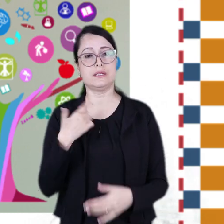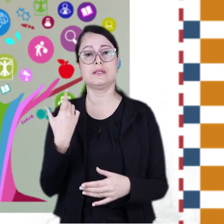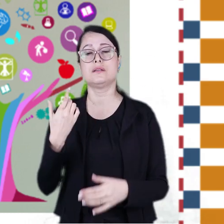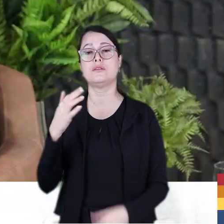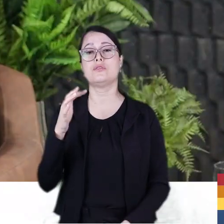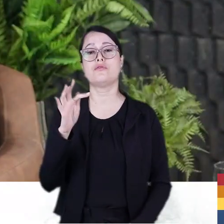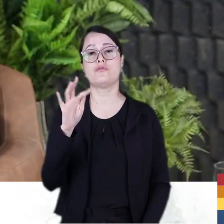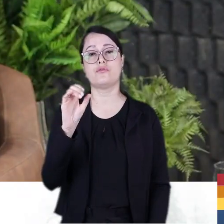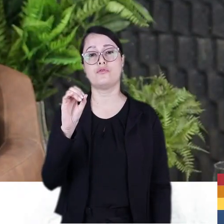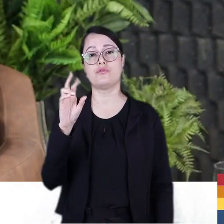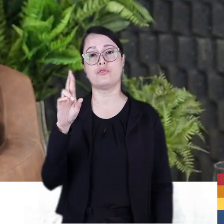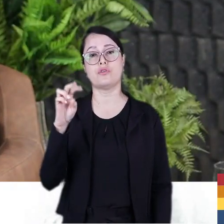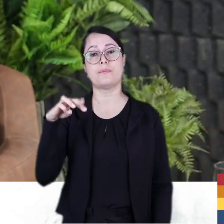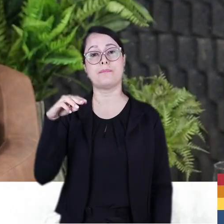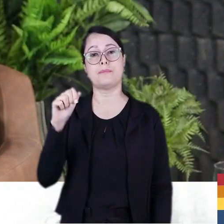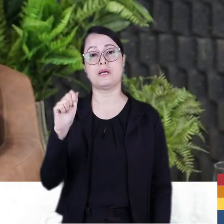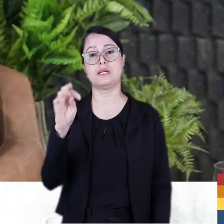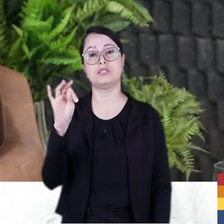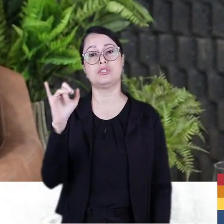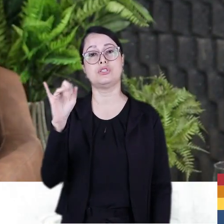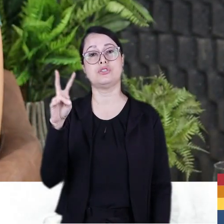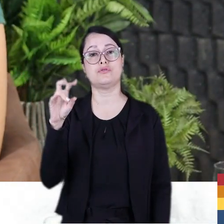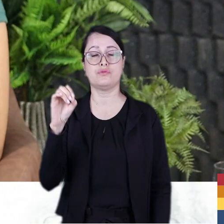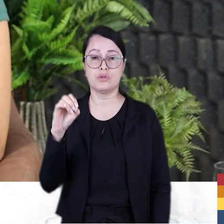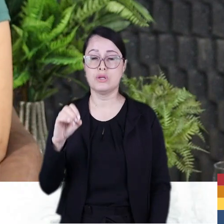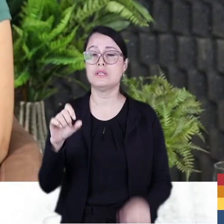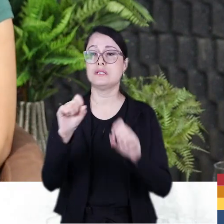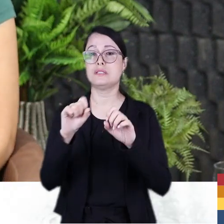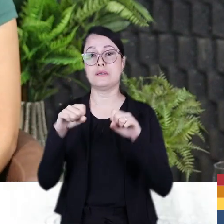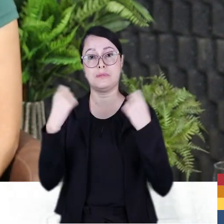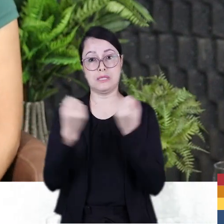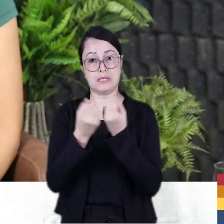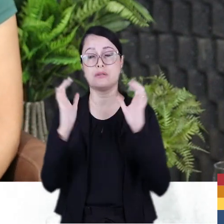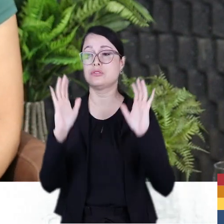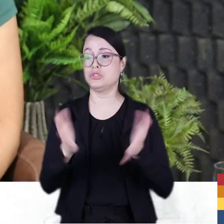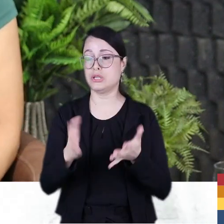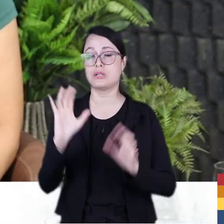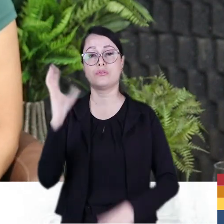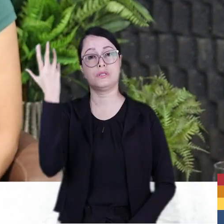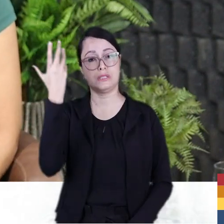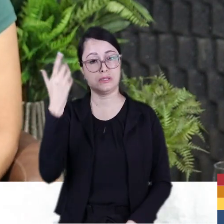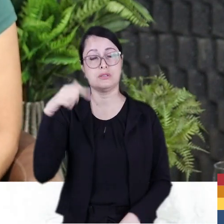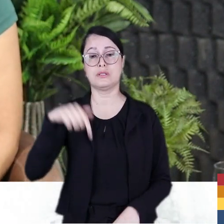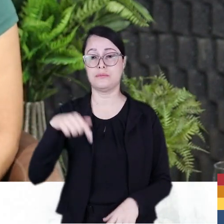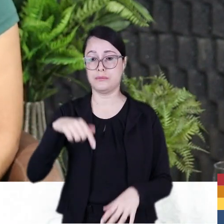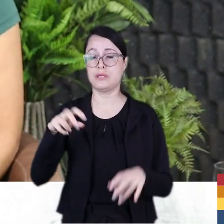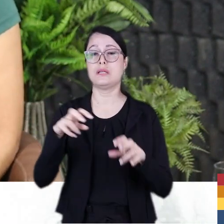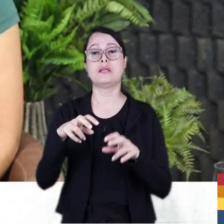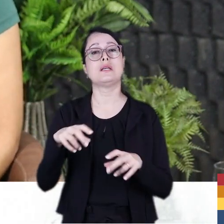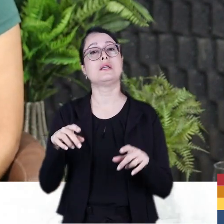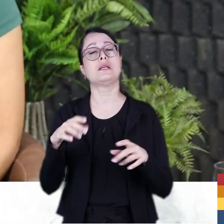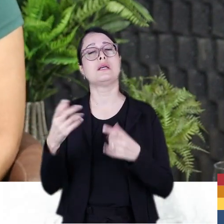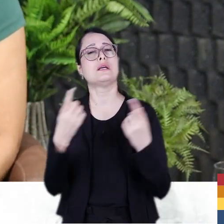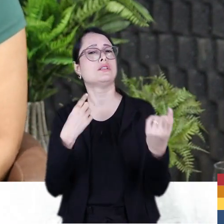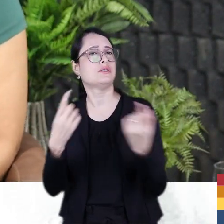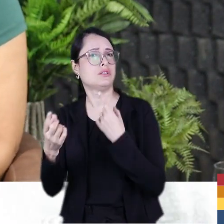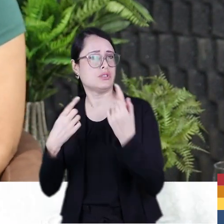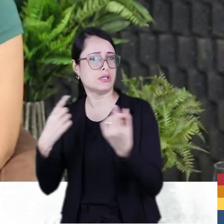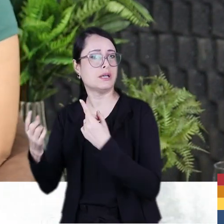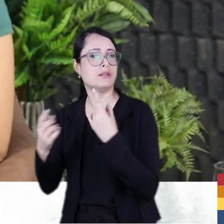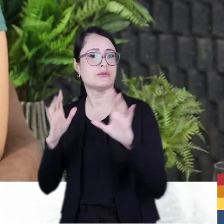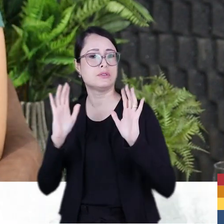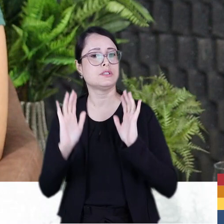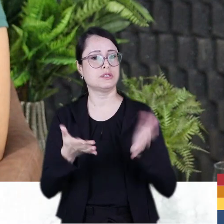por essas excelentes contribuições de hoje, então o que nós entendemos aqui é de que para esse desafio tem